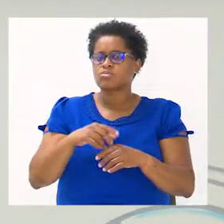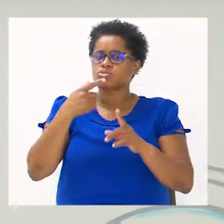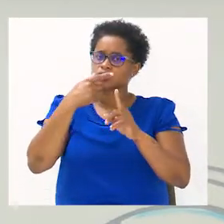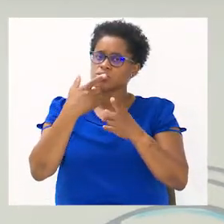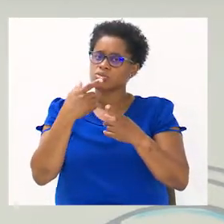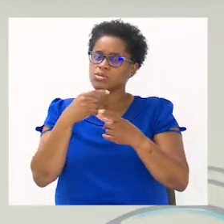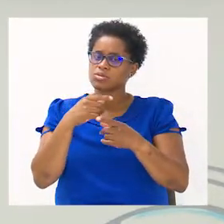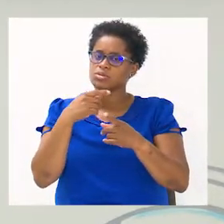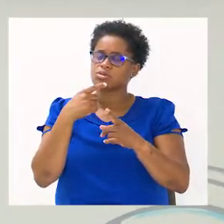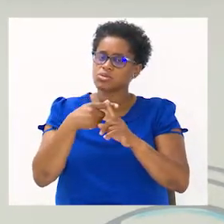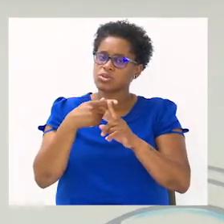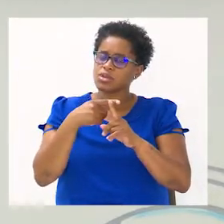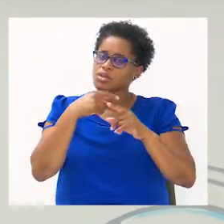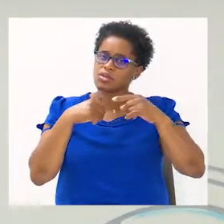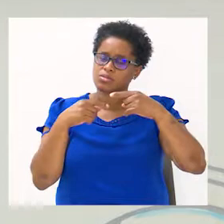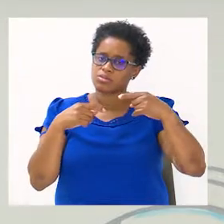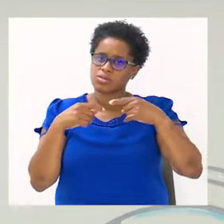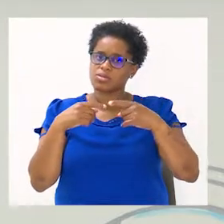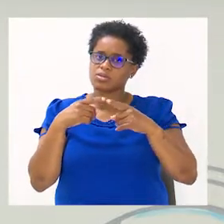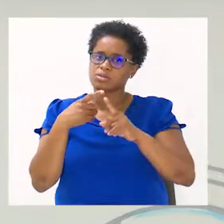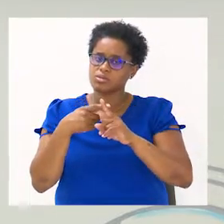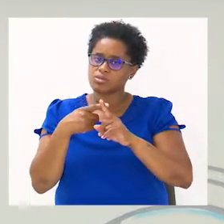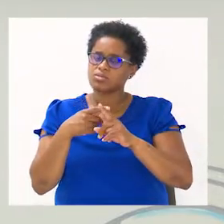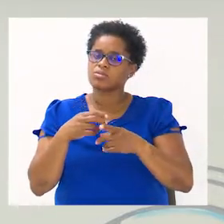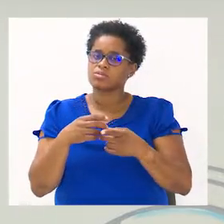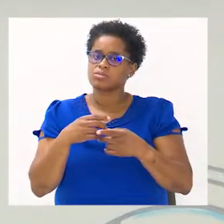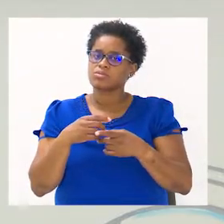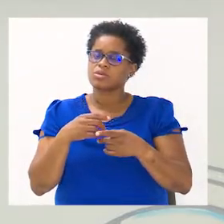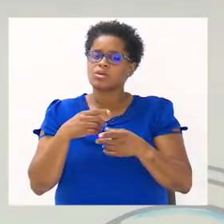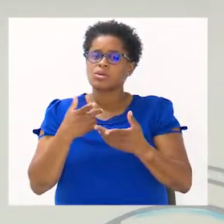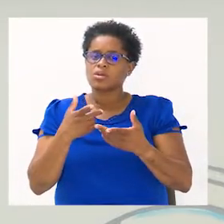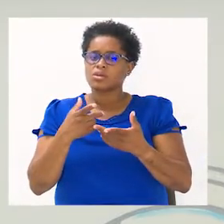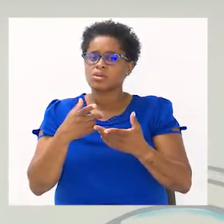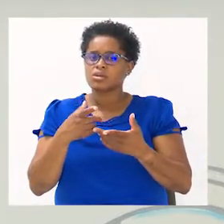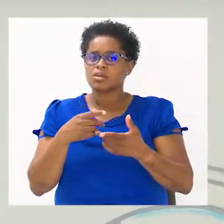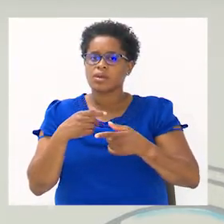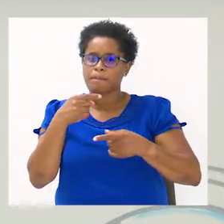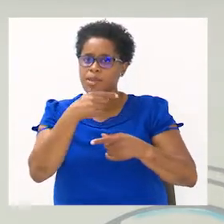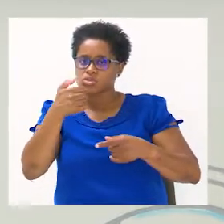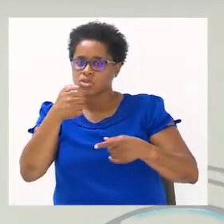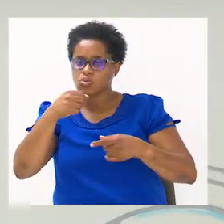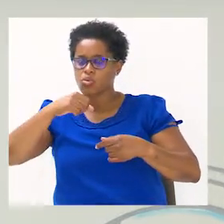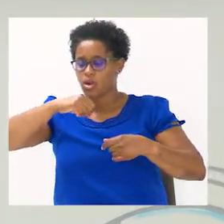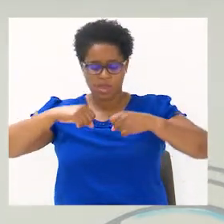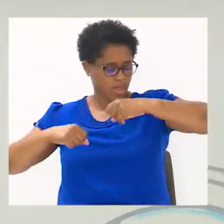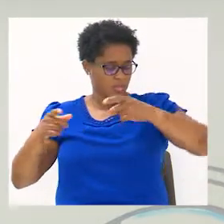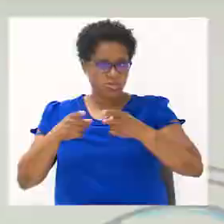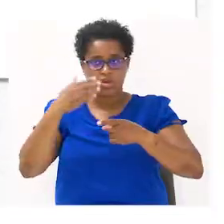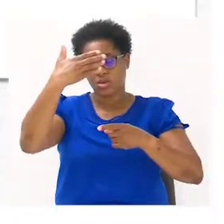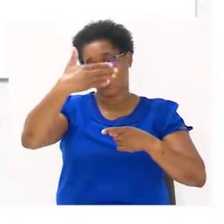que qualquer número racional positivo. Então, logo, menos 5 é menor que 1/2. Isso